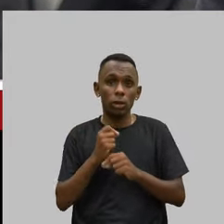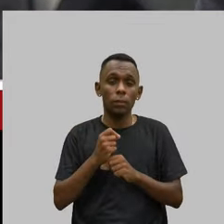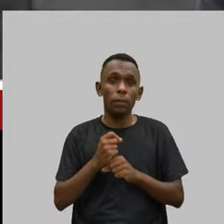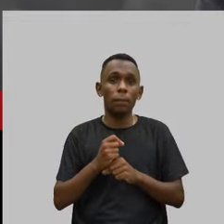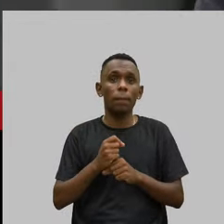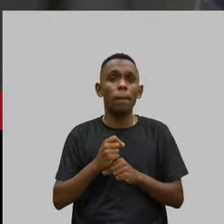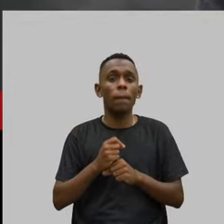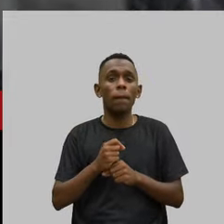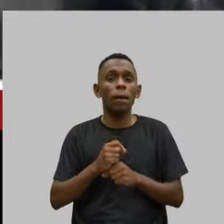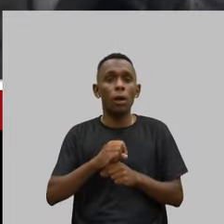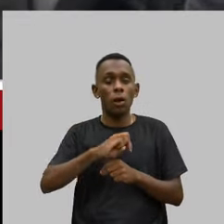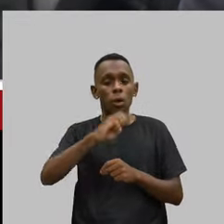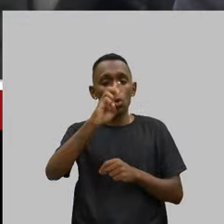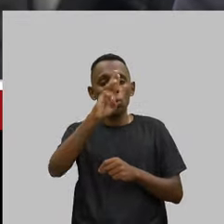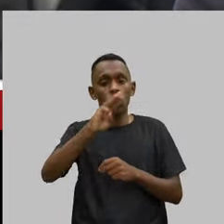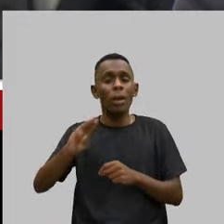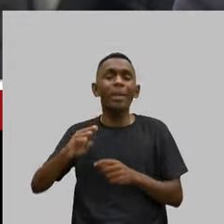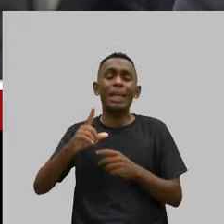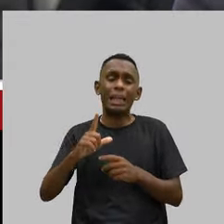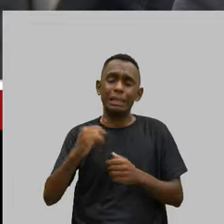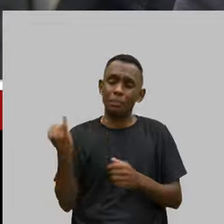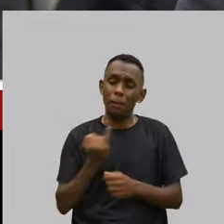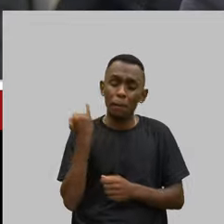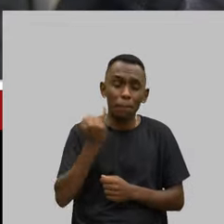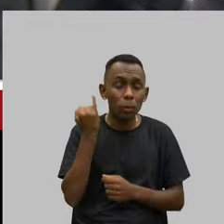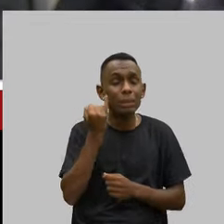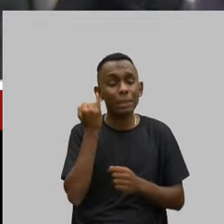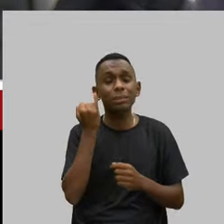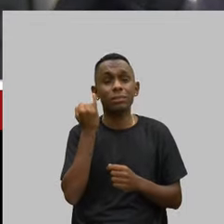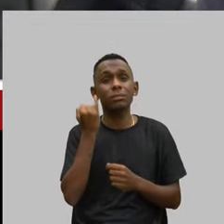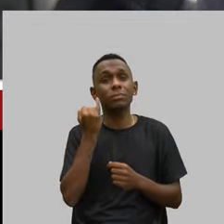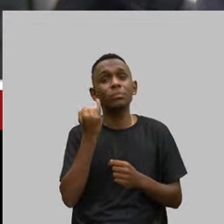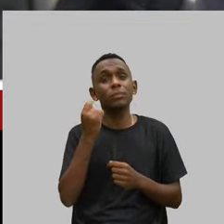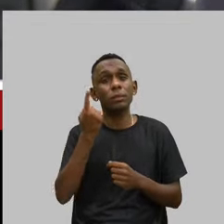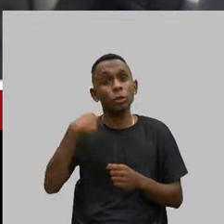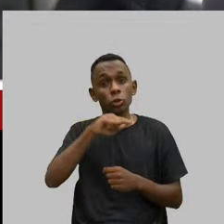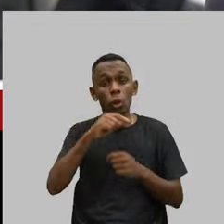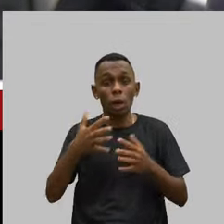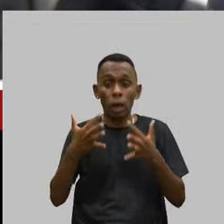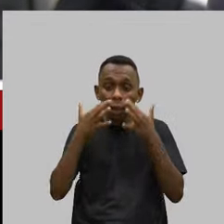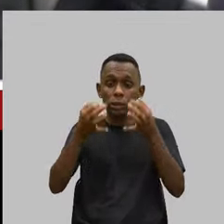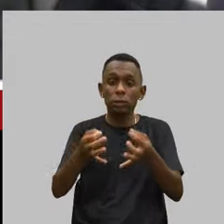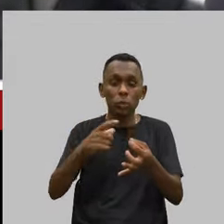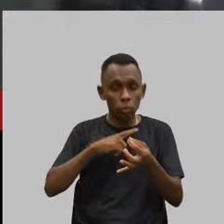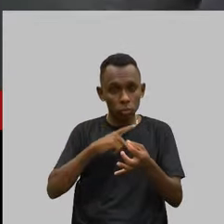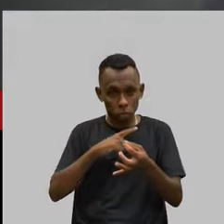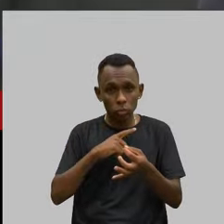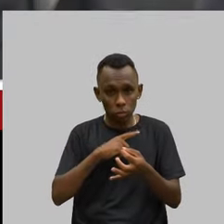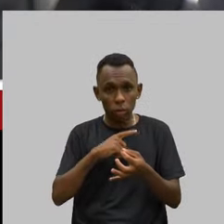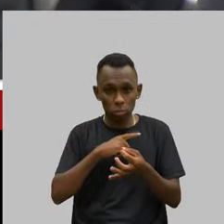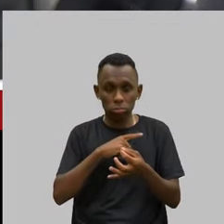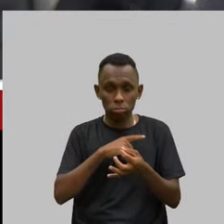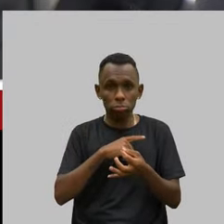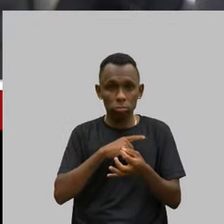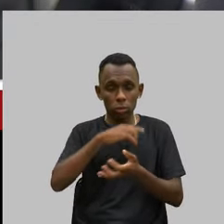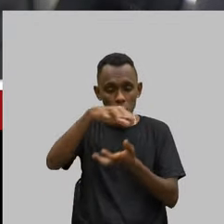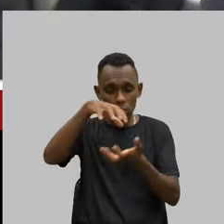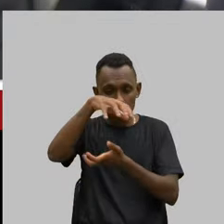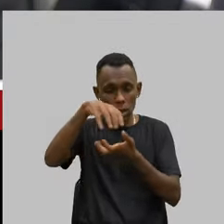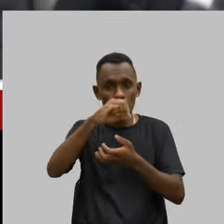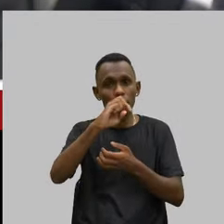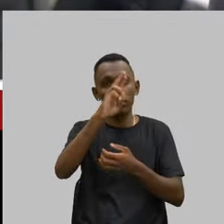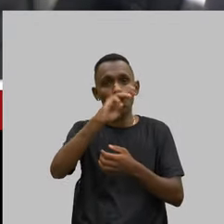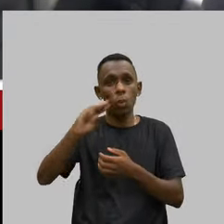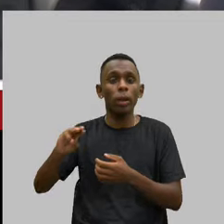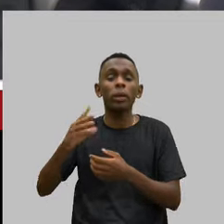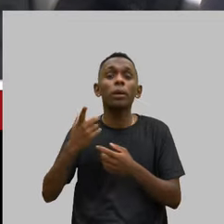eh e a importância que a gente tem de de de dar atenção devida para essa para essa pauta da grev da weng